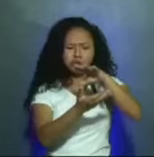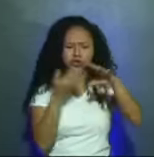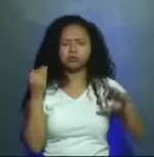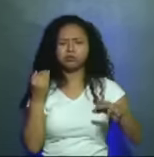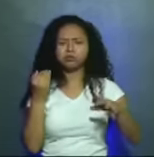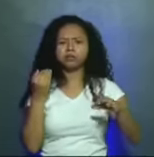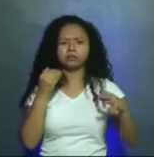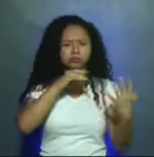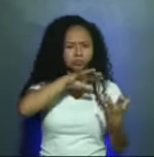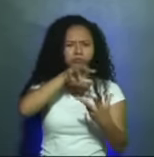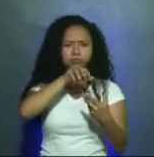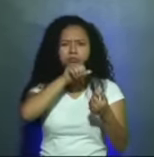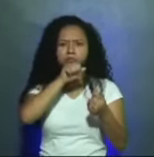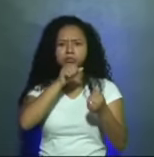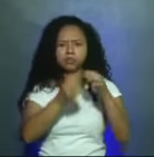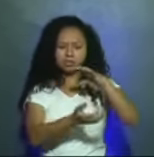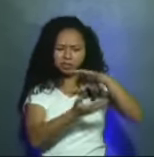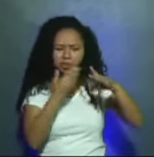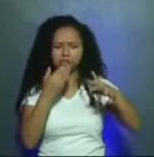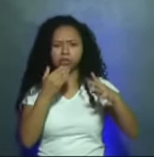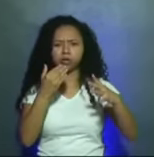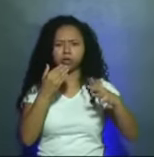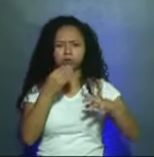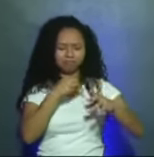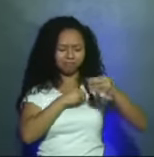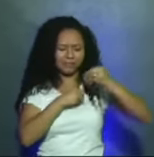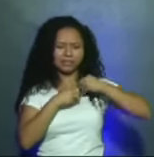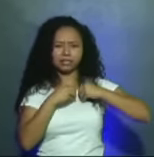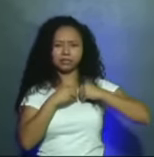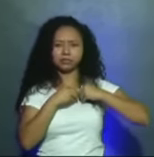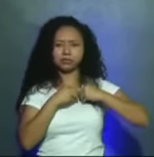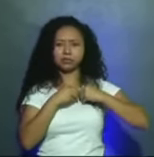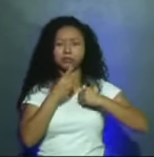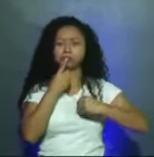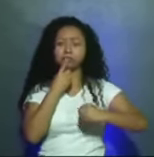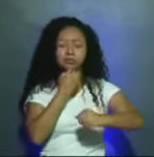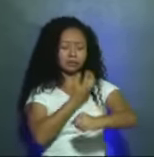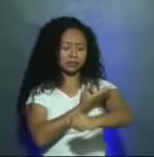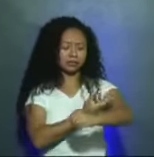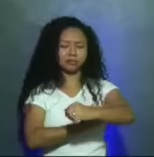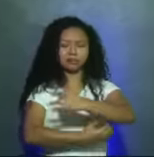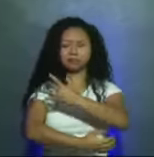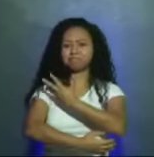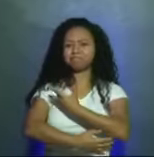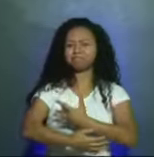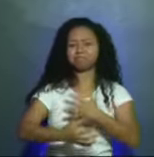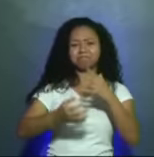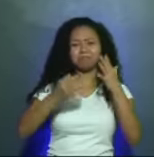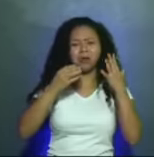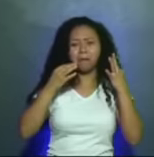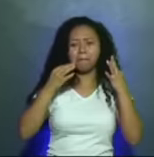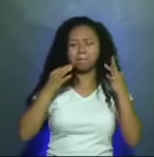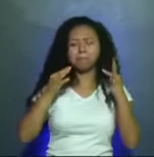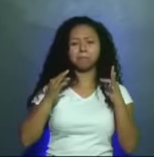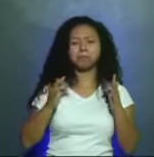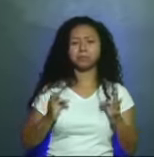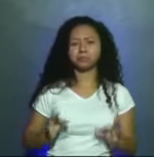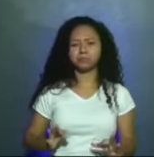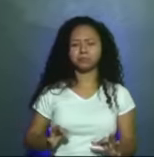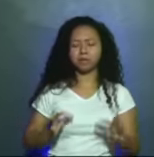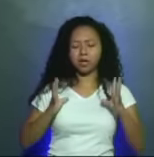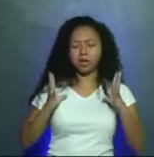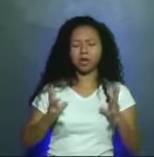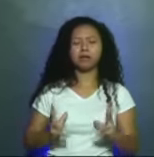Ele pagou, o sangue inocente de Jesus, para que com a vida, com a